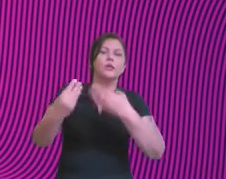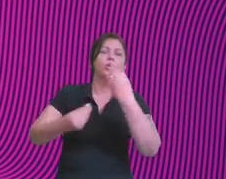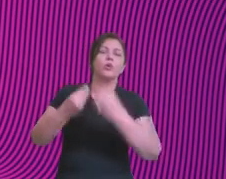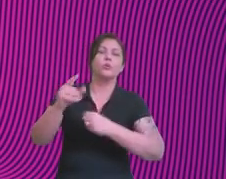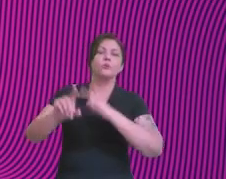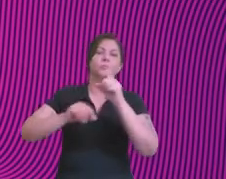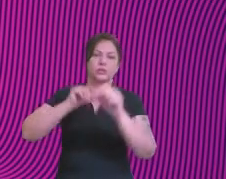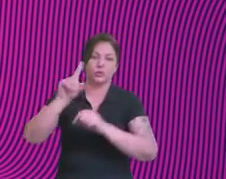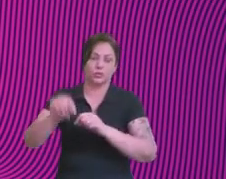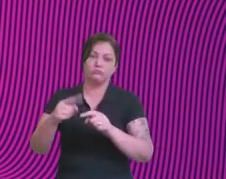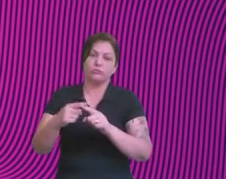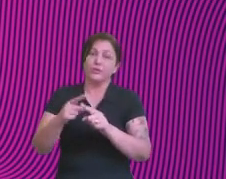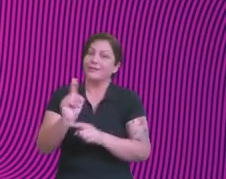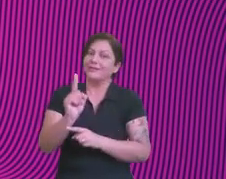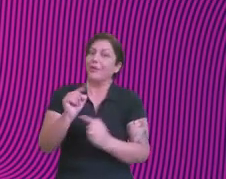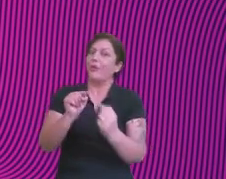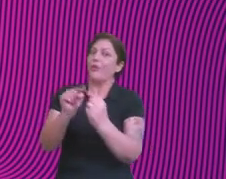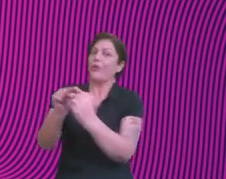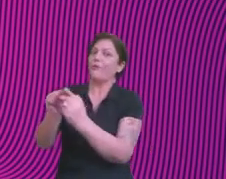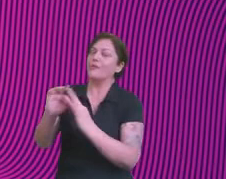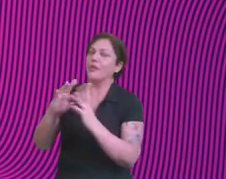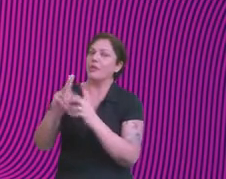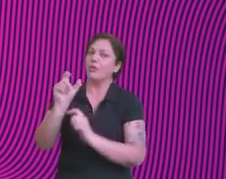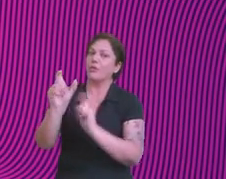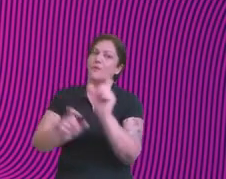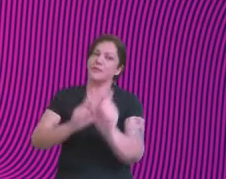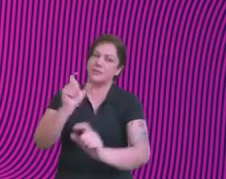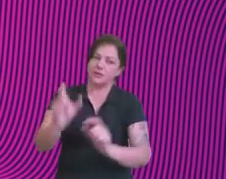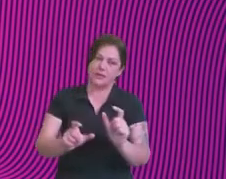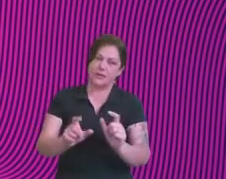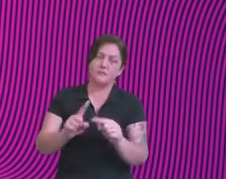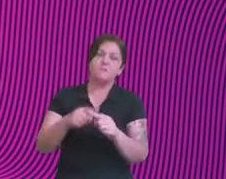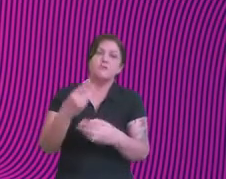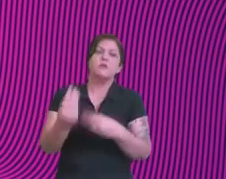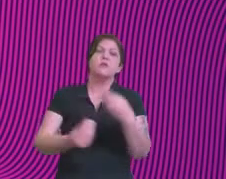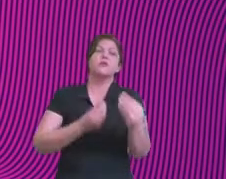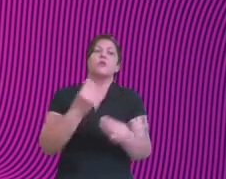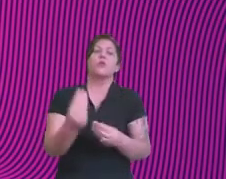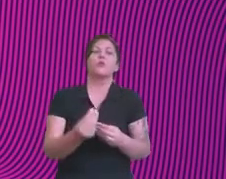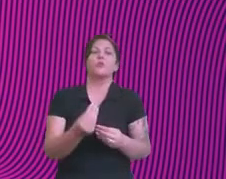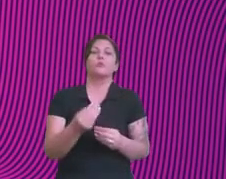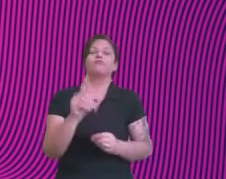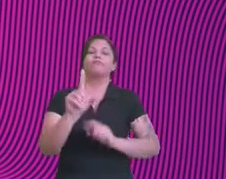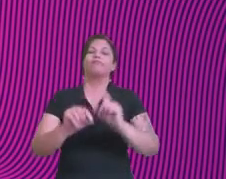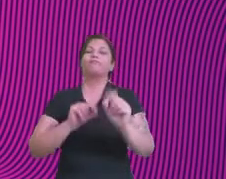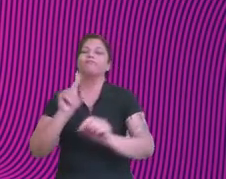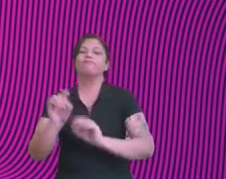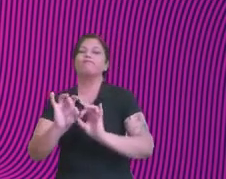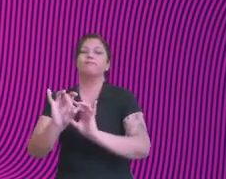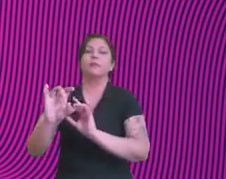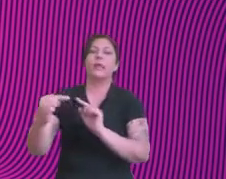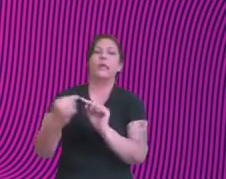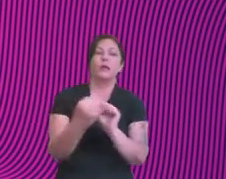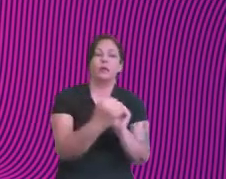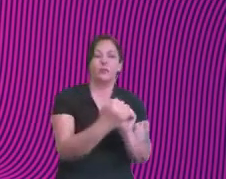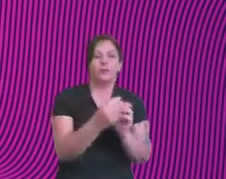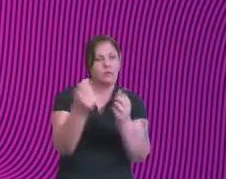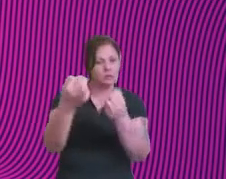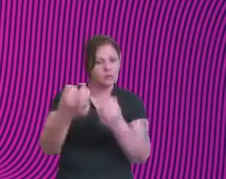para todo paciente, né? Mas para um público seleto. Como você vê isso, Dani?